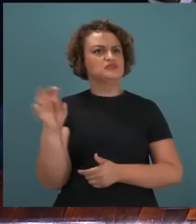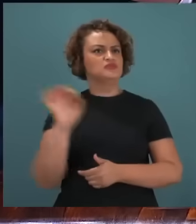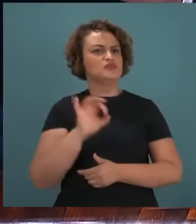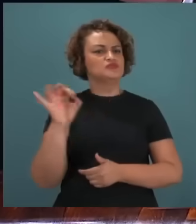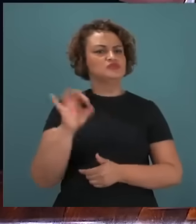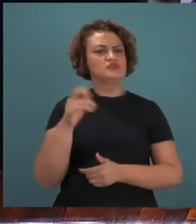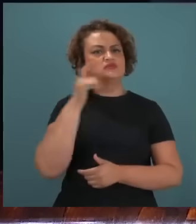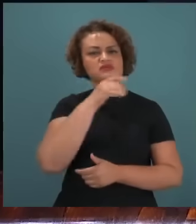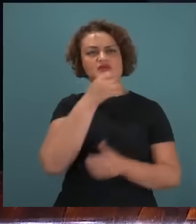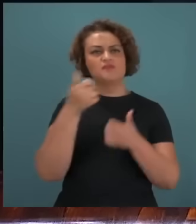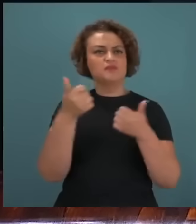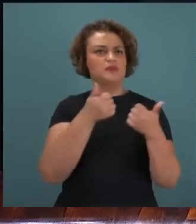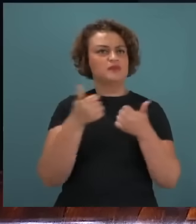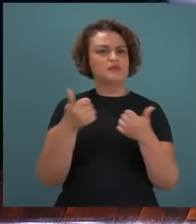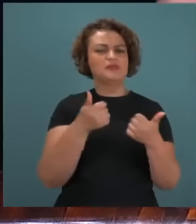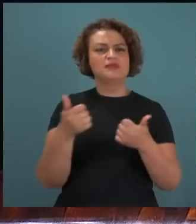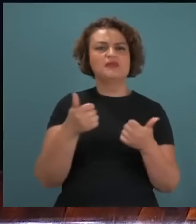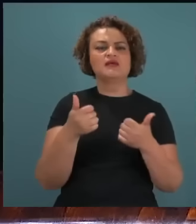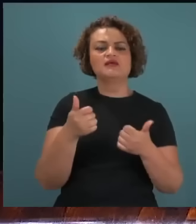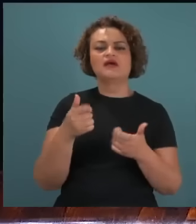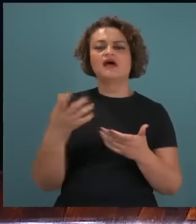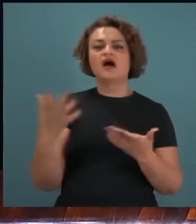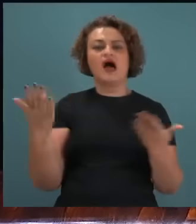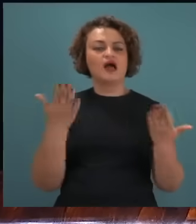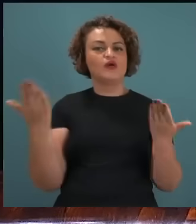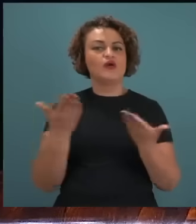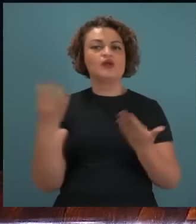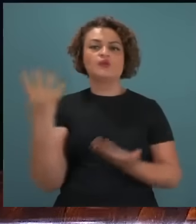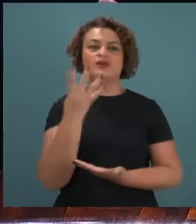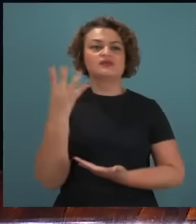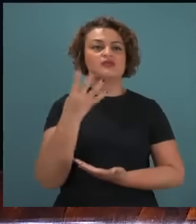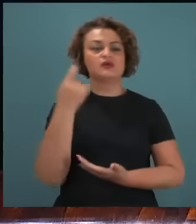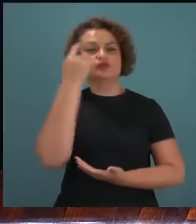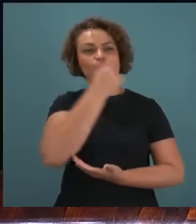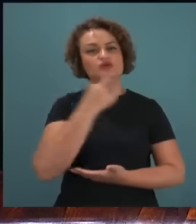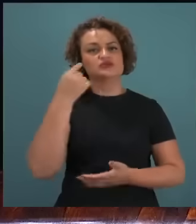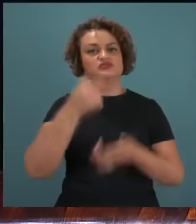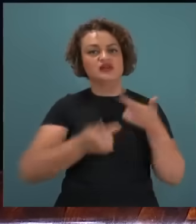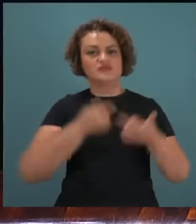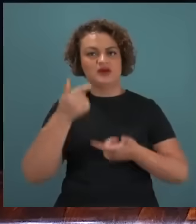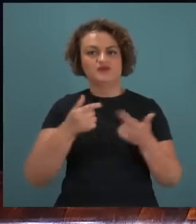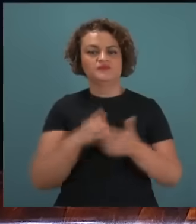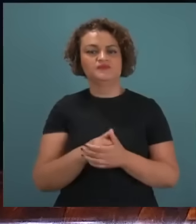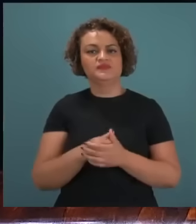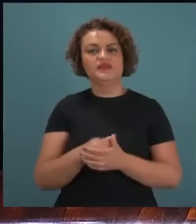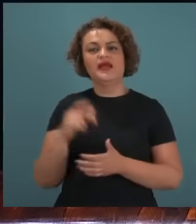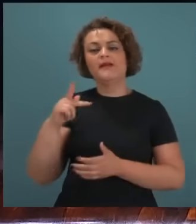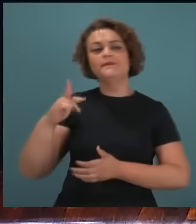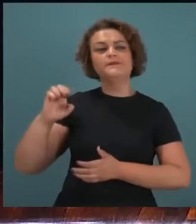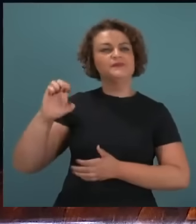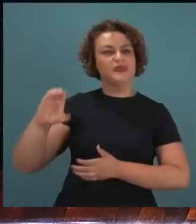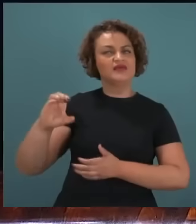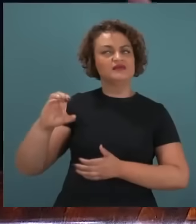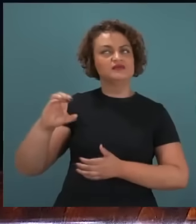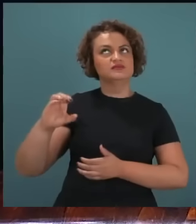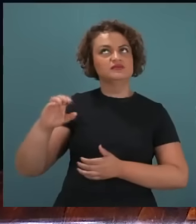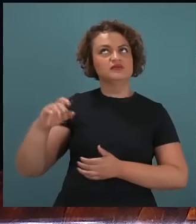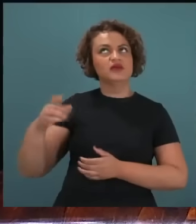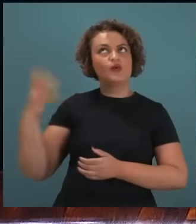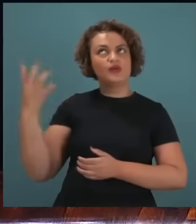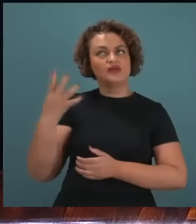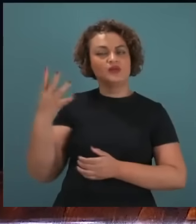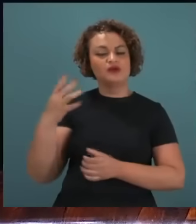cá é sempre 44 horas. Então, se reduzíssemos, como diz a PEC, de 44